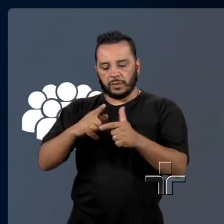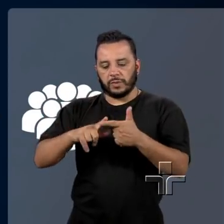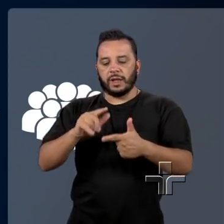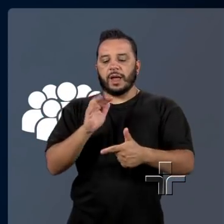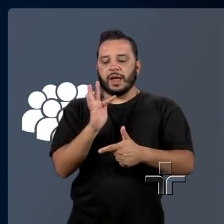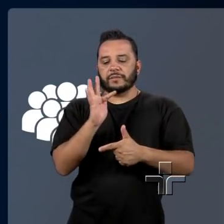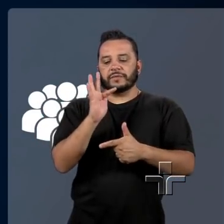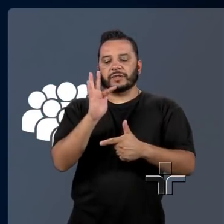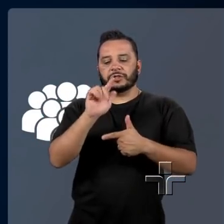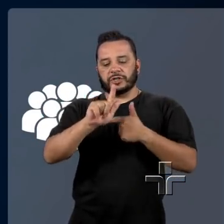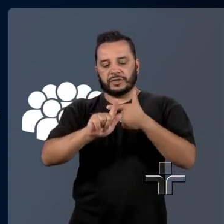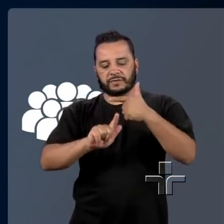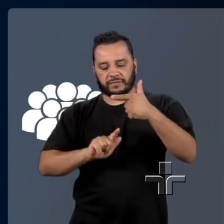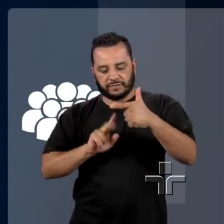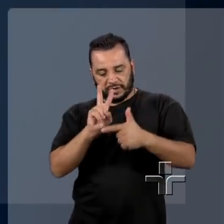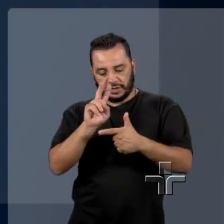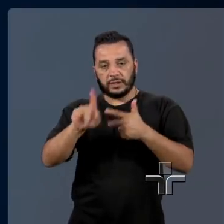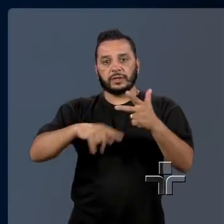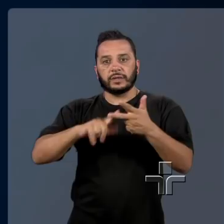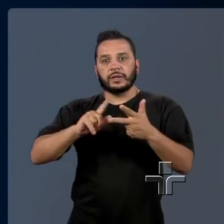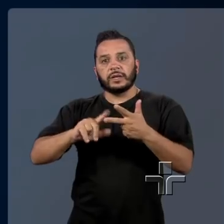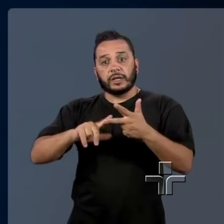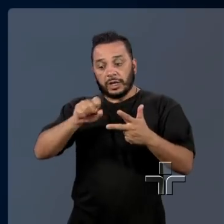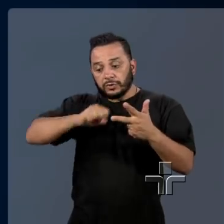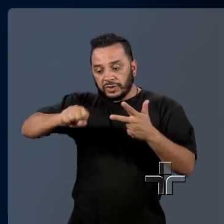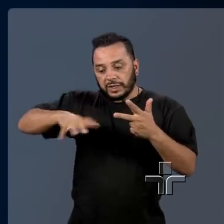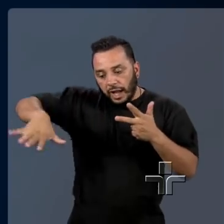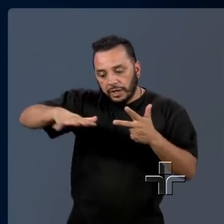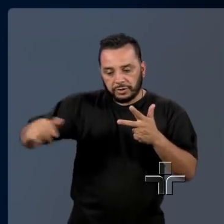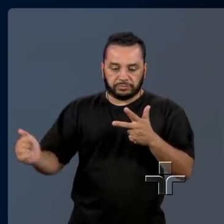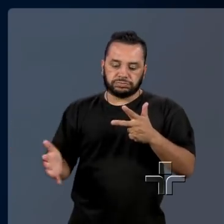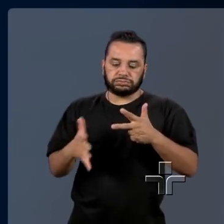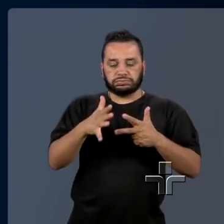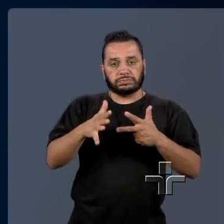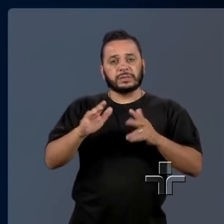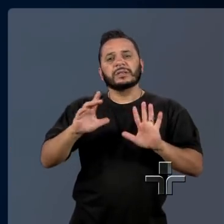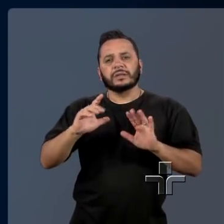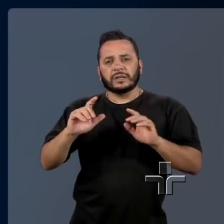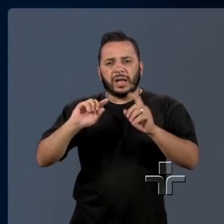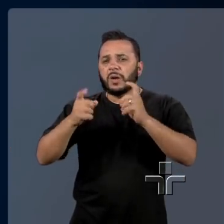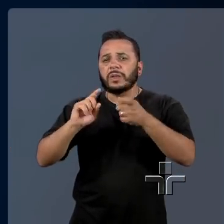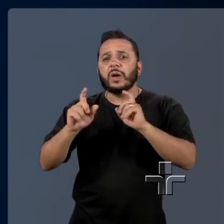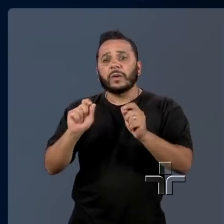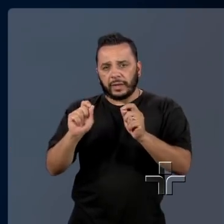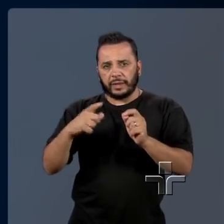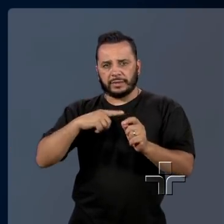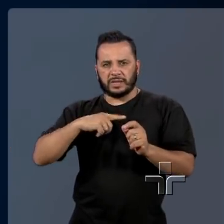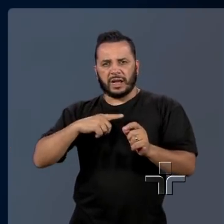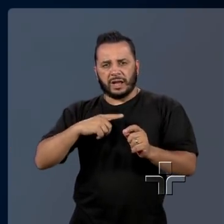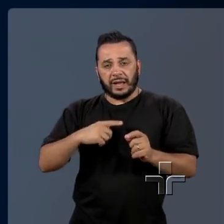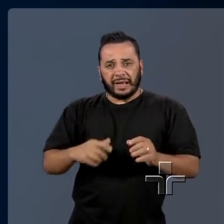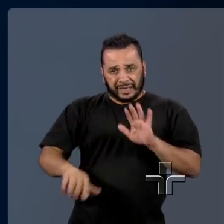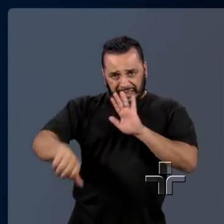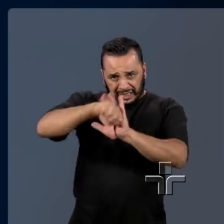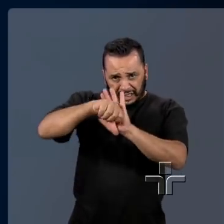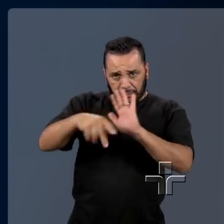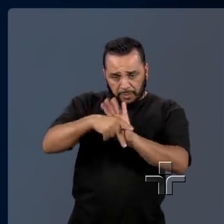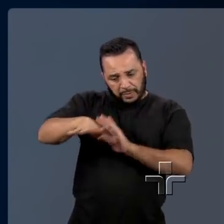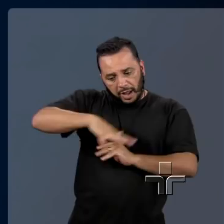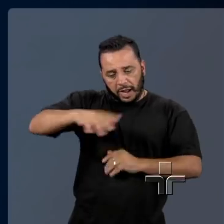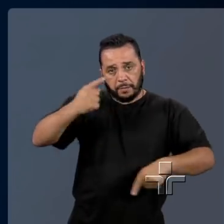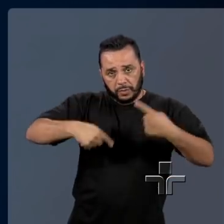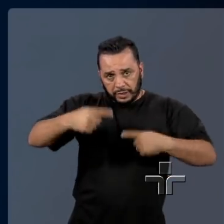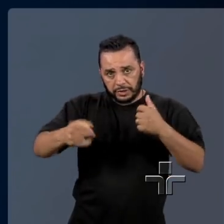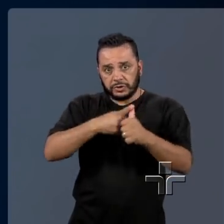organizações da sociedade civil. Entre as medidas estão reduzir a impunidade em crimes de colarinho branco, maior transparência